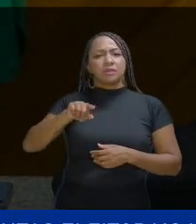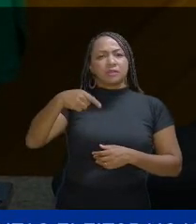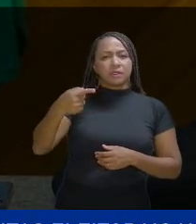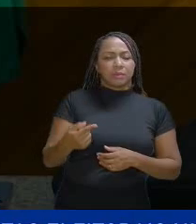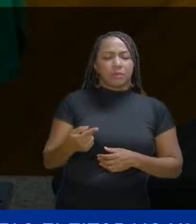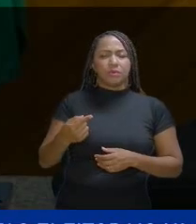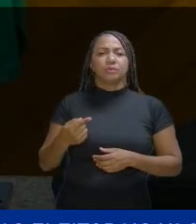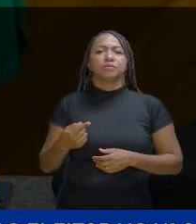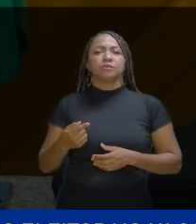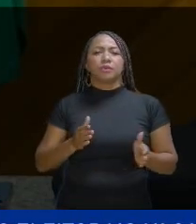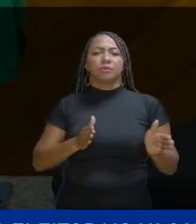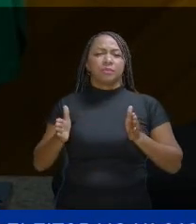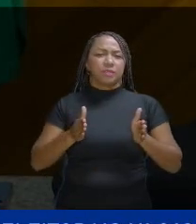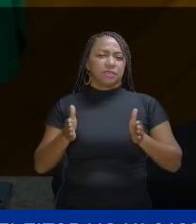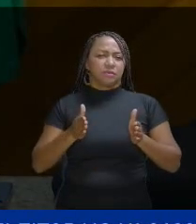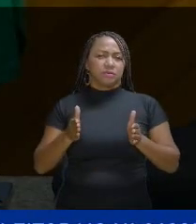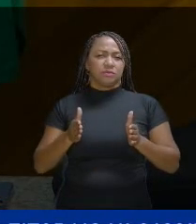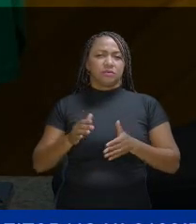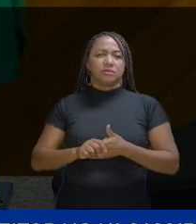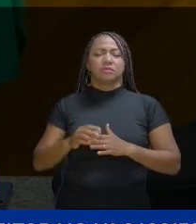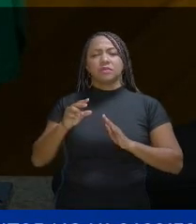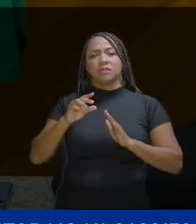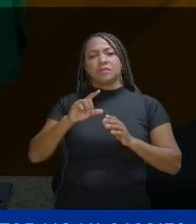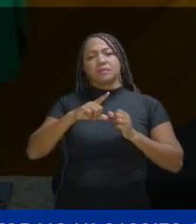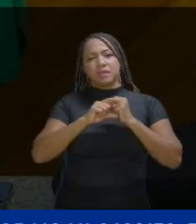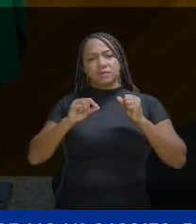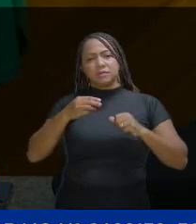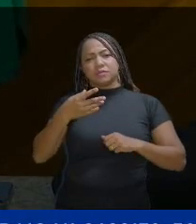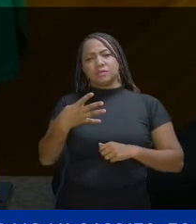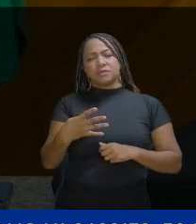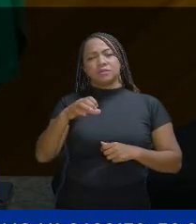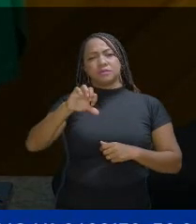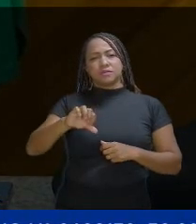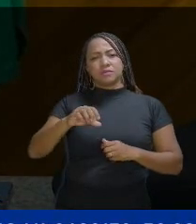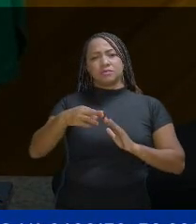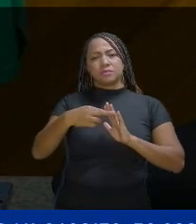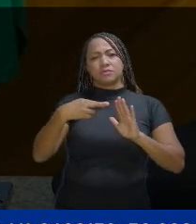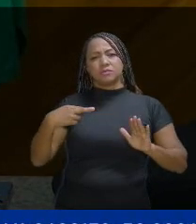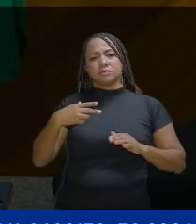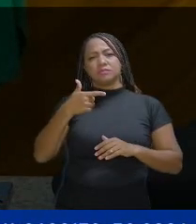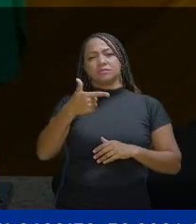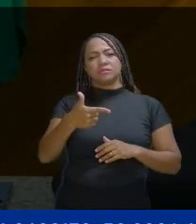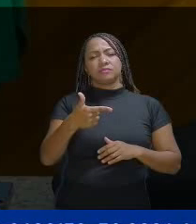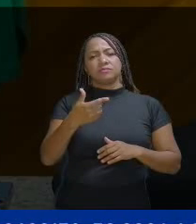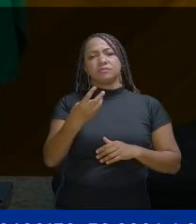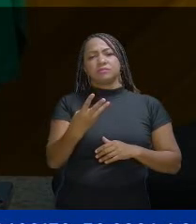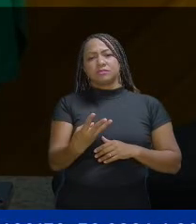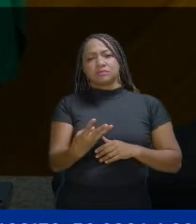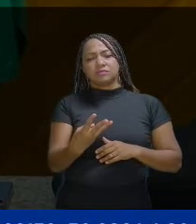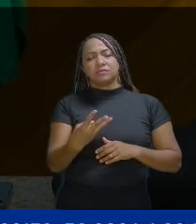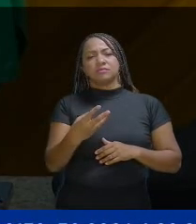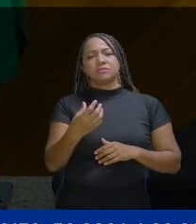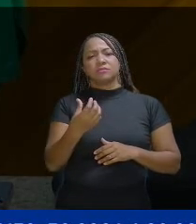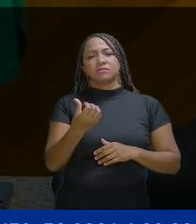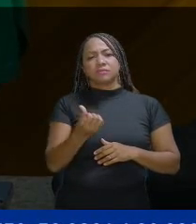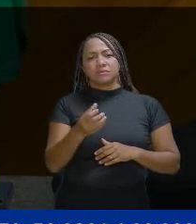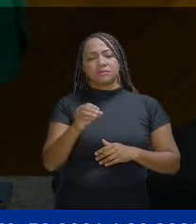após o prazo estabelecido no artigo 49 da Resolução 23.607